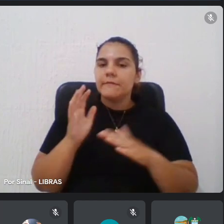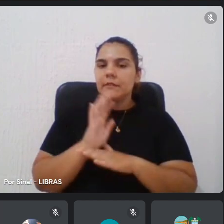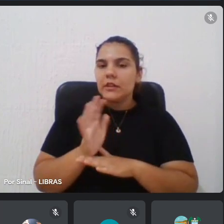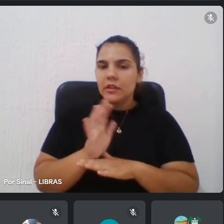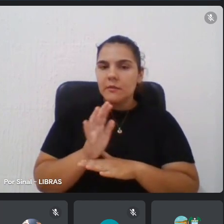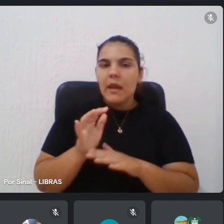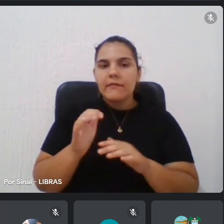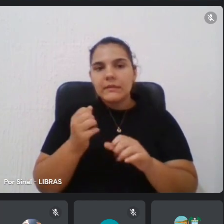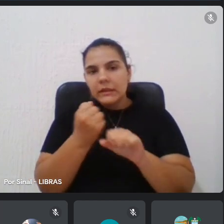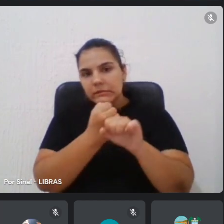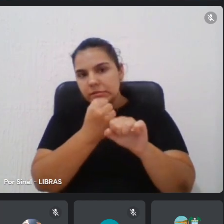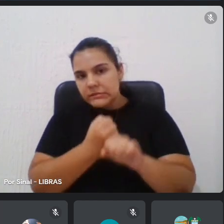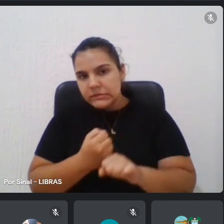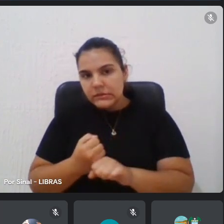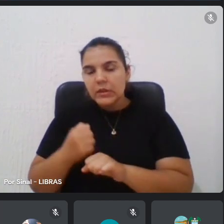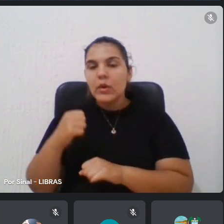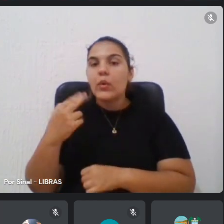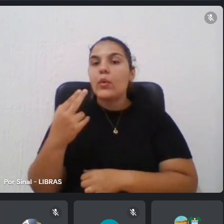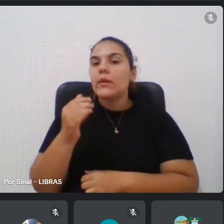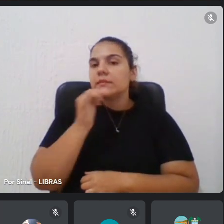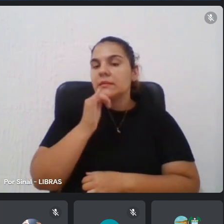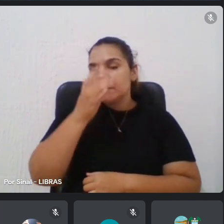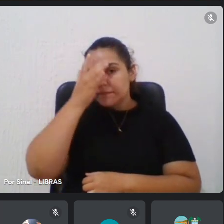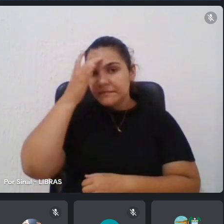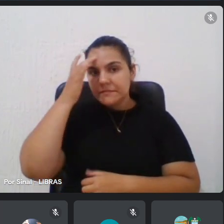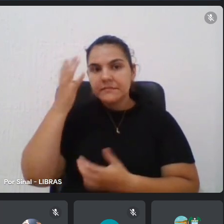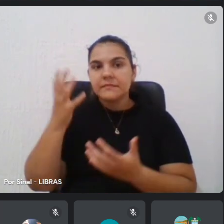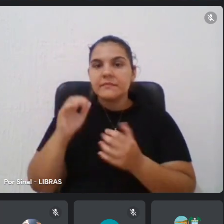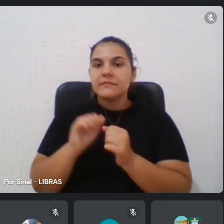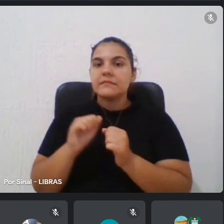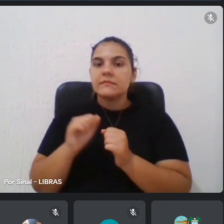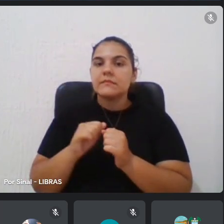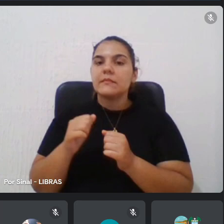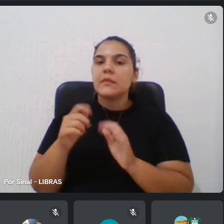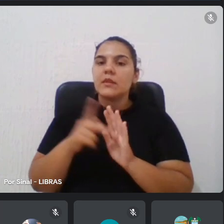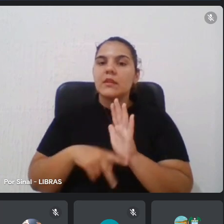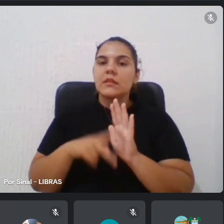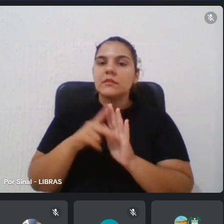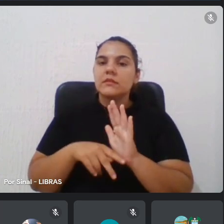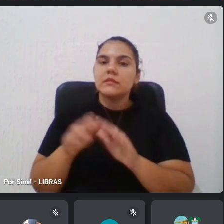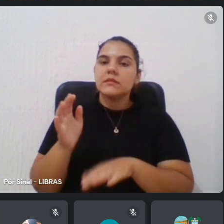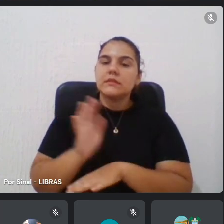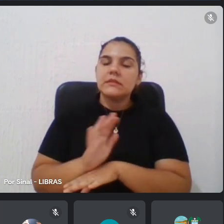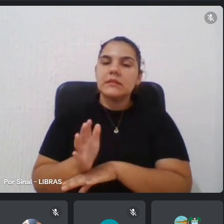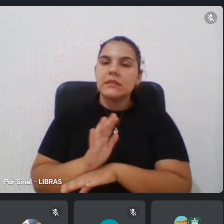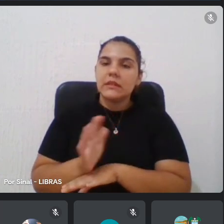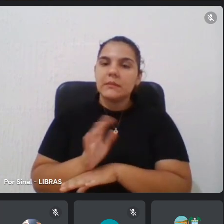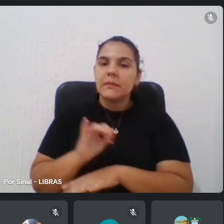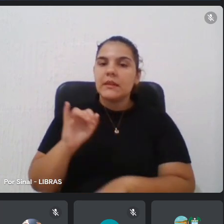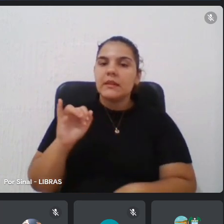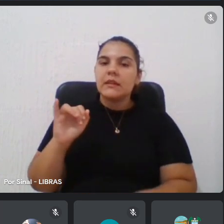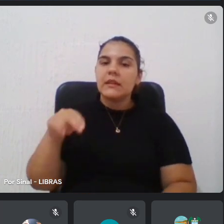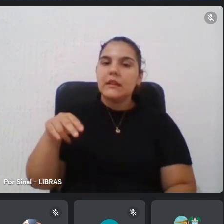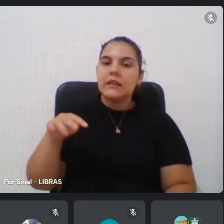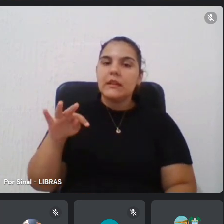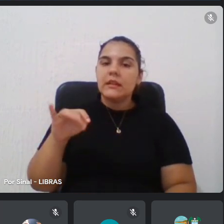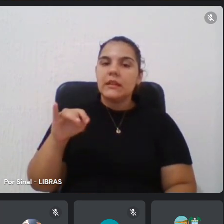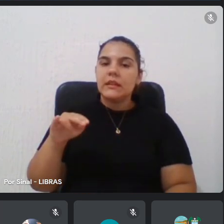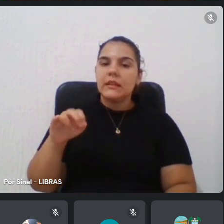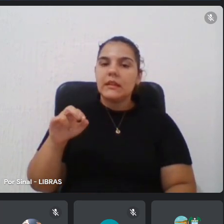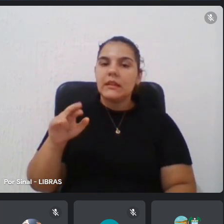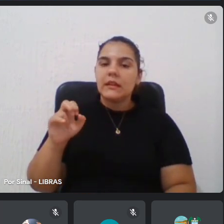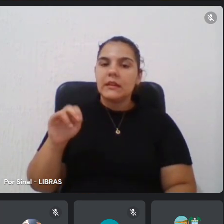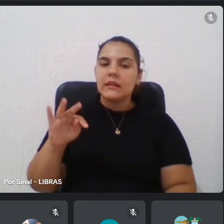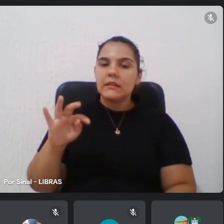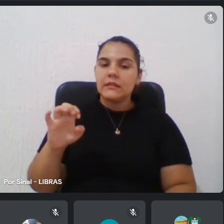cinema itinerante, Vanilson, olha só a possibilidade mesmo de vocês dialogarem e terem esse caminho